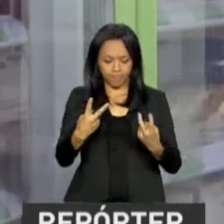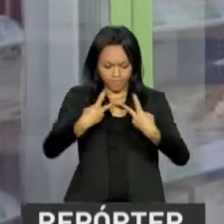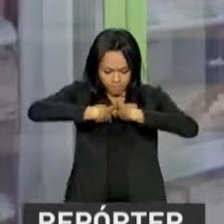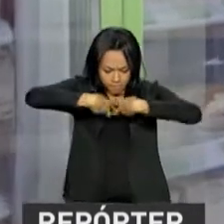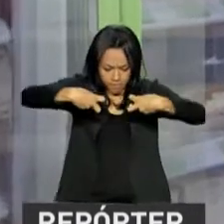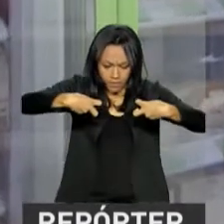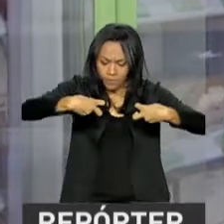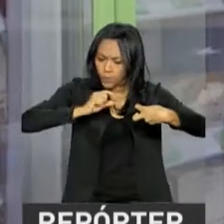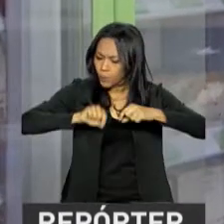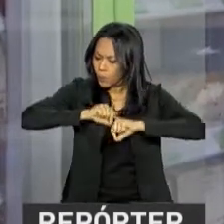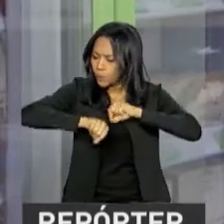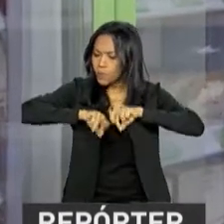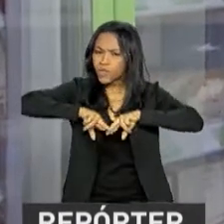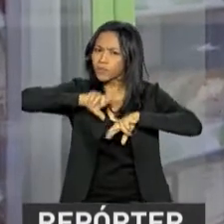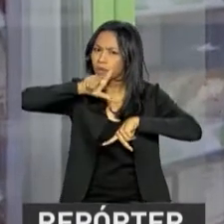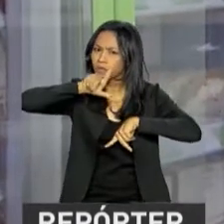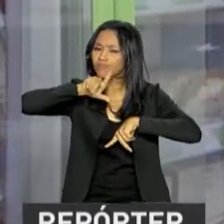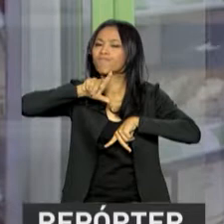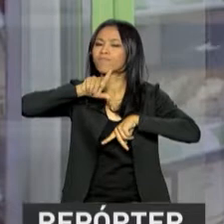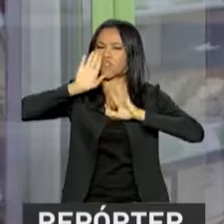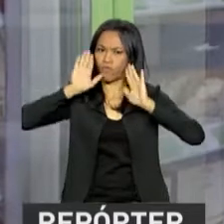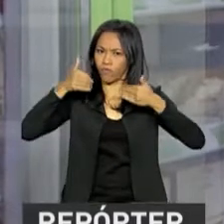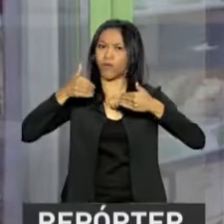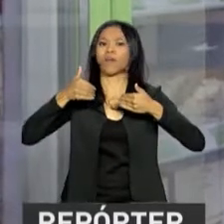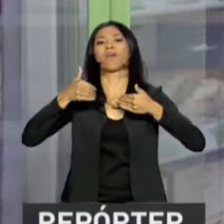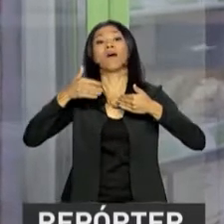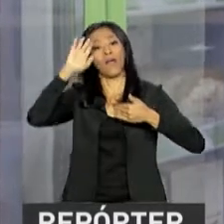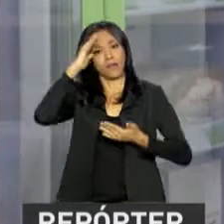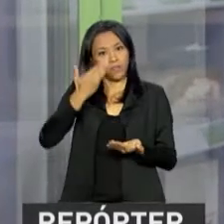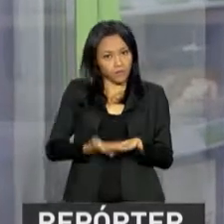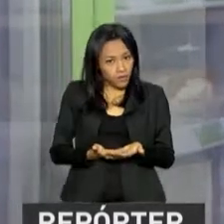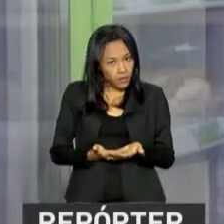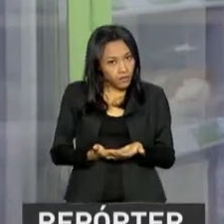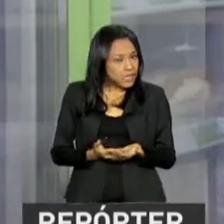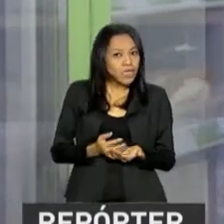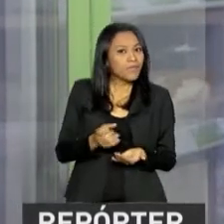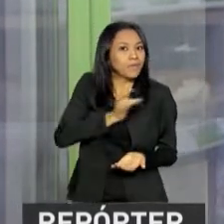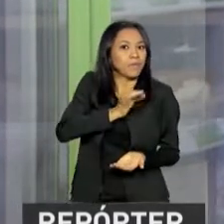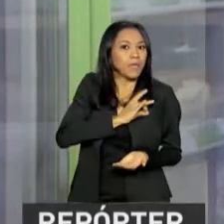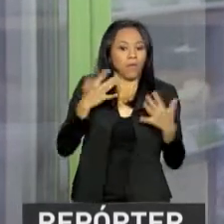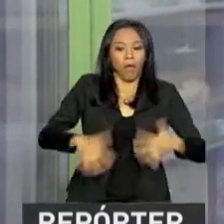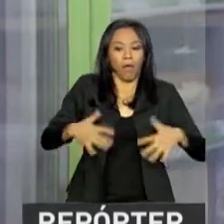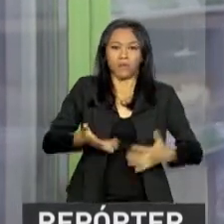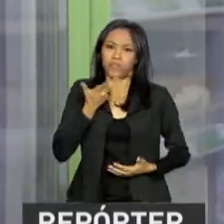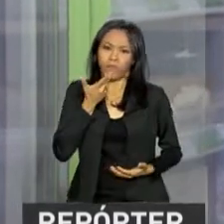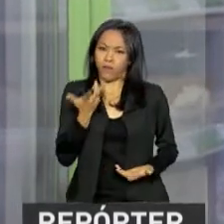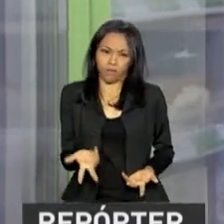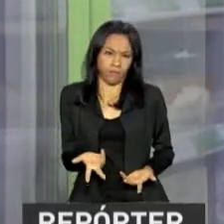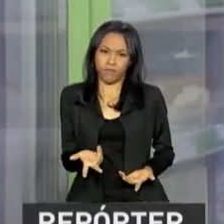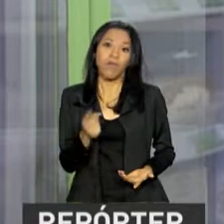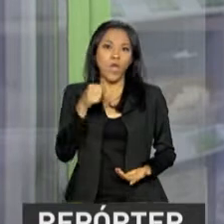o que ela tem de diferencial e focar naquilo acreditar não ter medo de falar eu